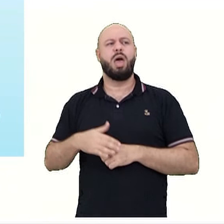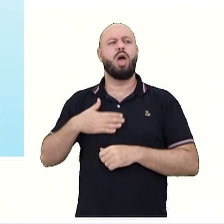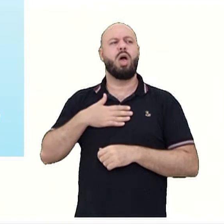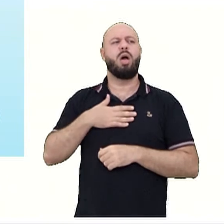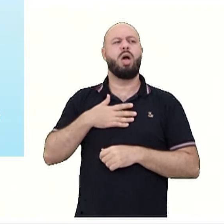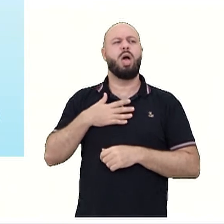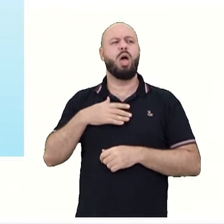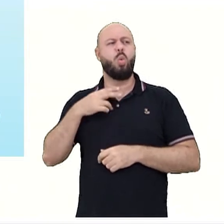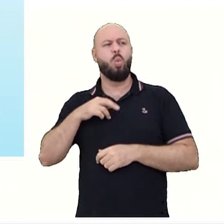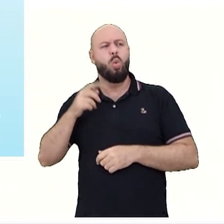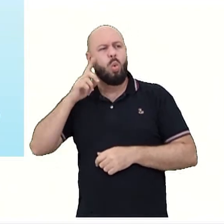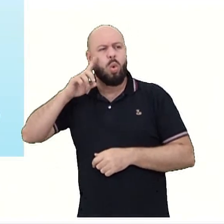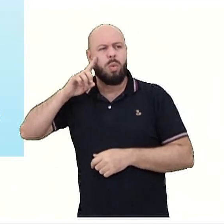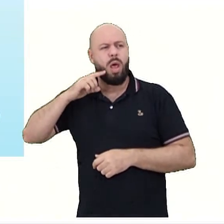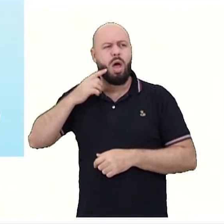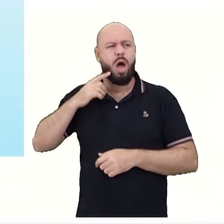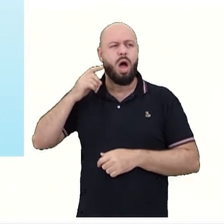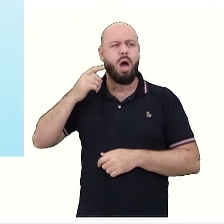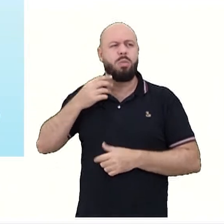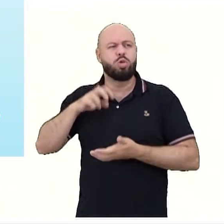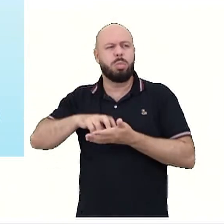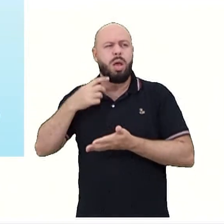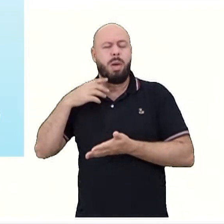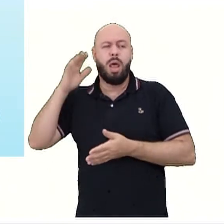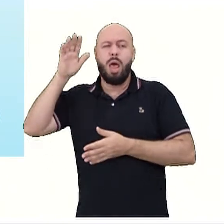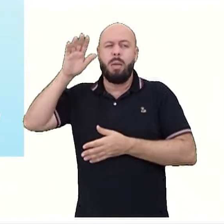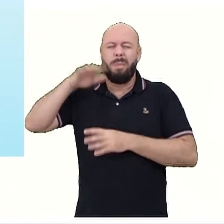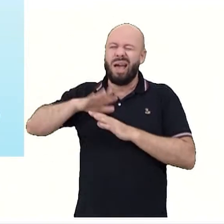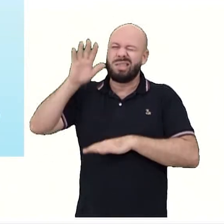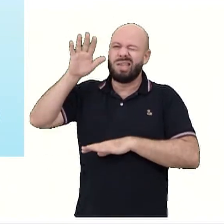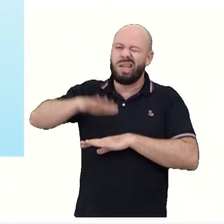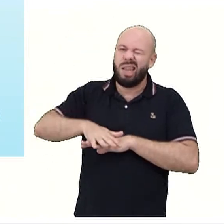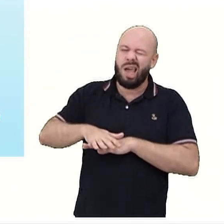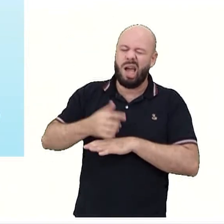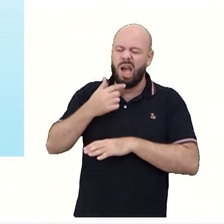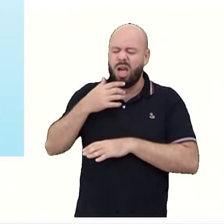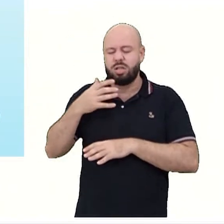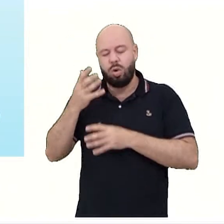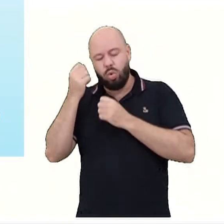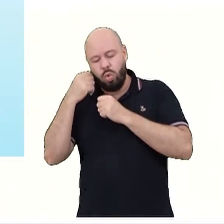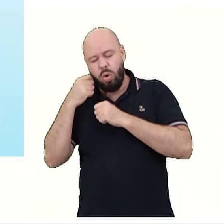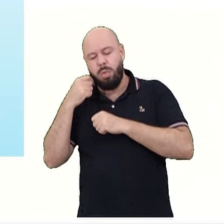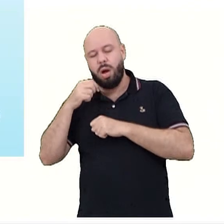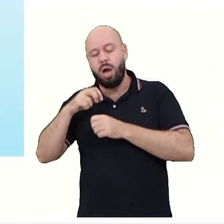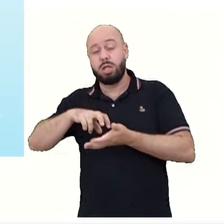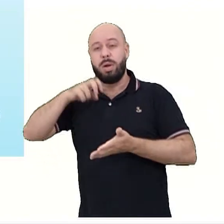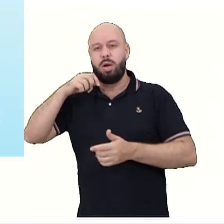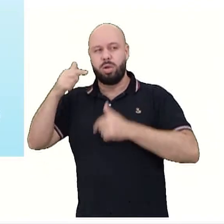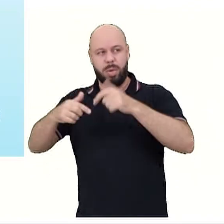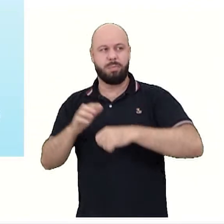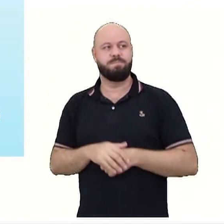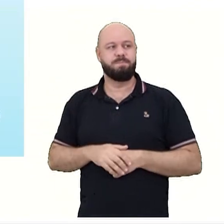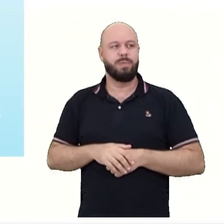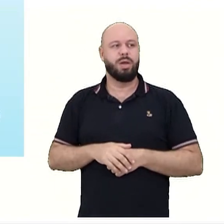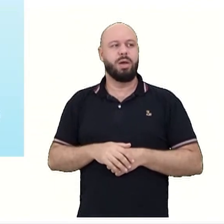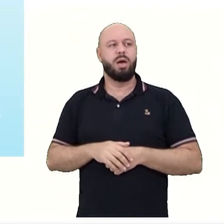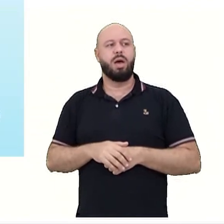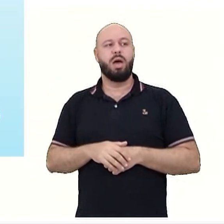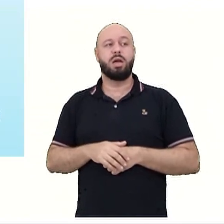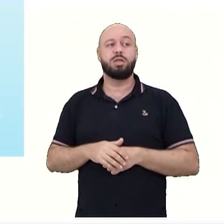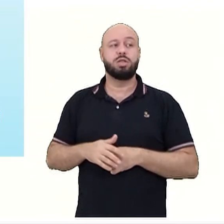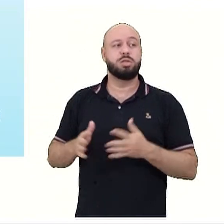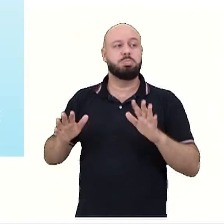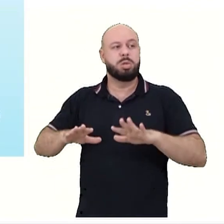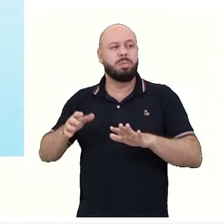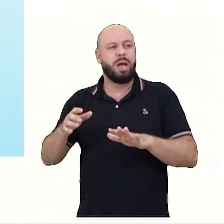morning and sleep in the afternoon. Normalmente eu trabalho de manhã e durmo à tarde. She is not only tired, but